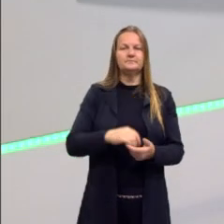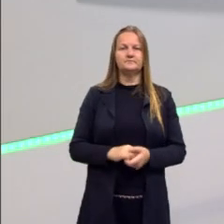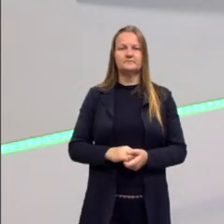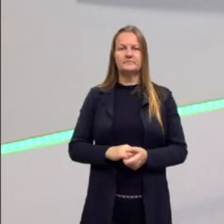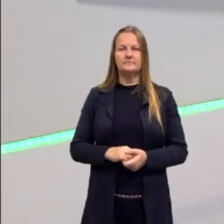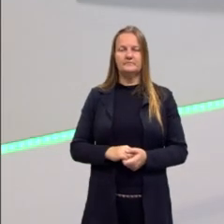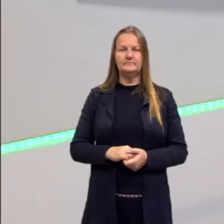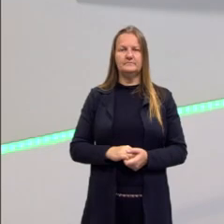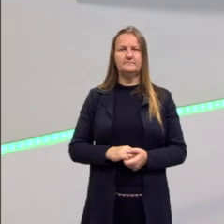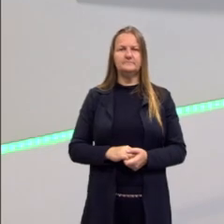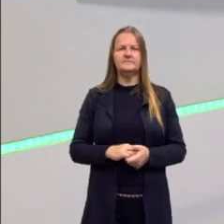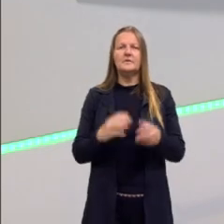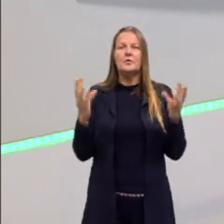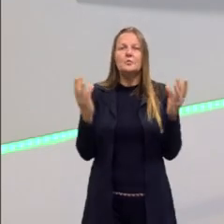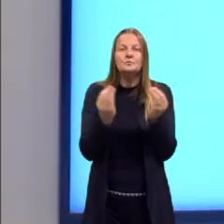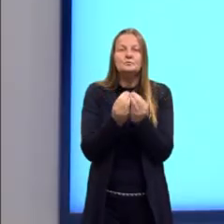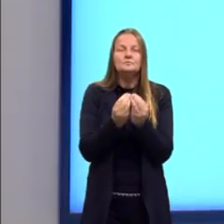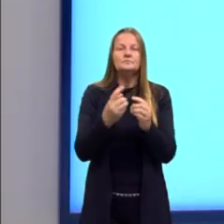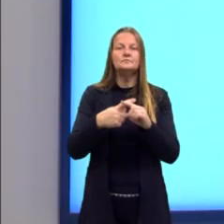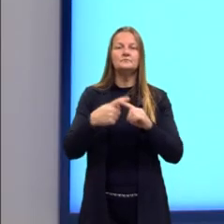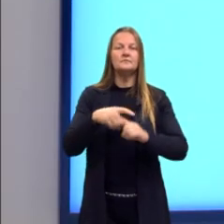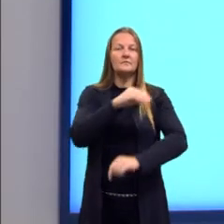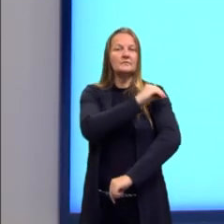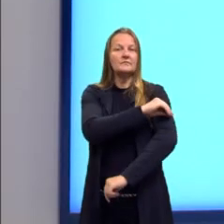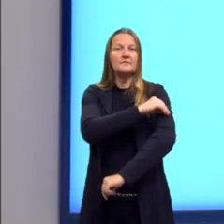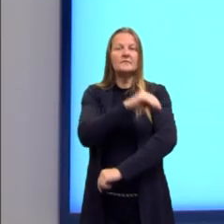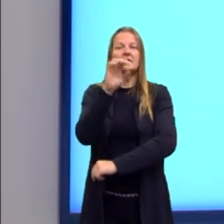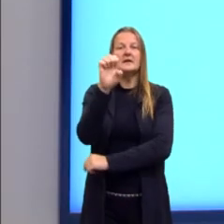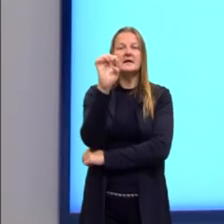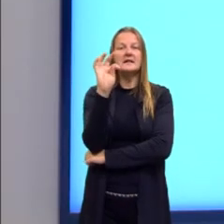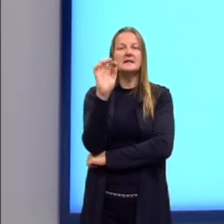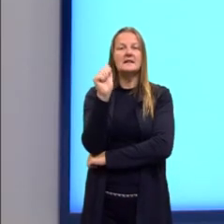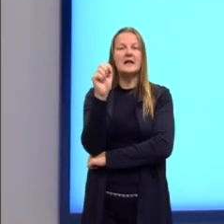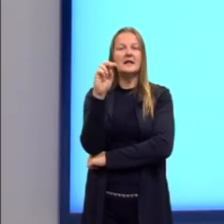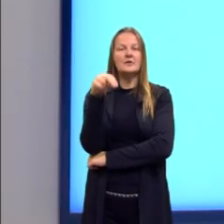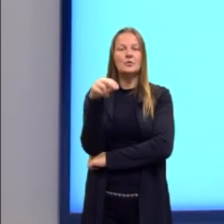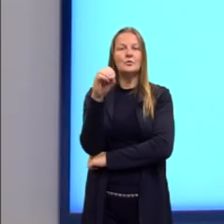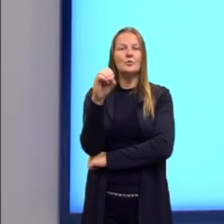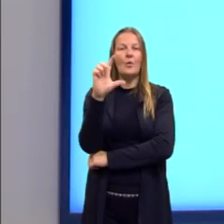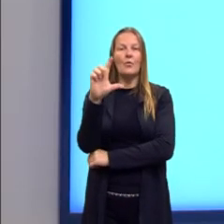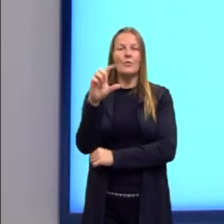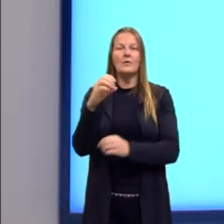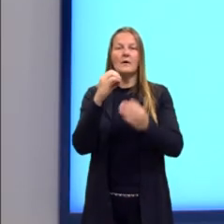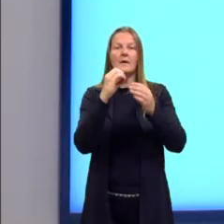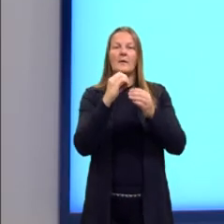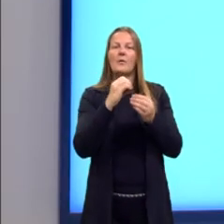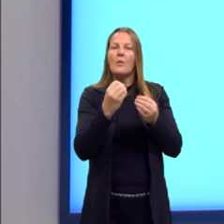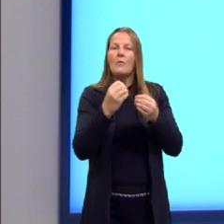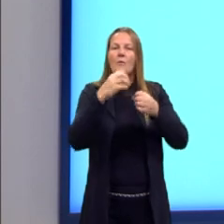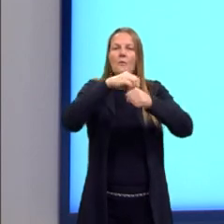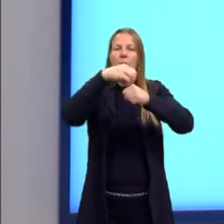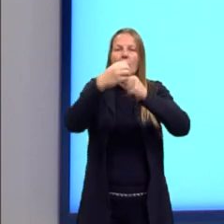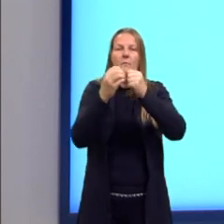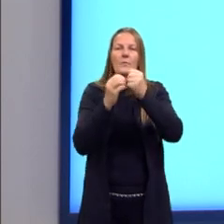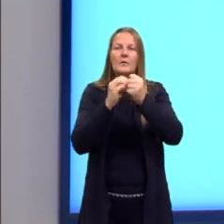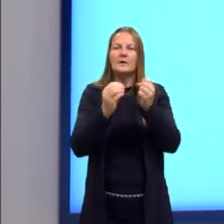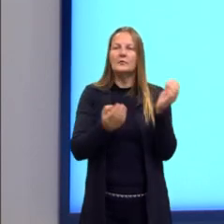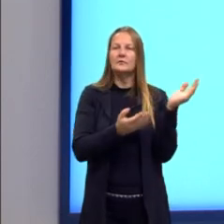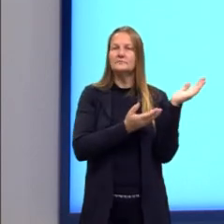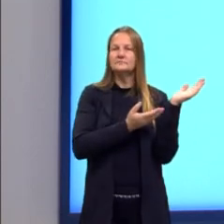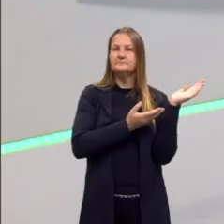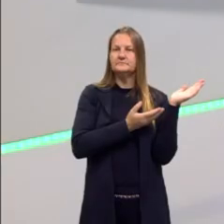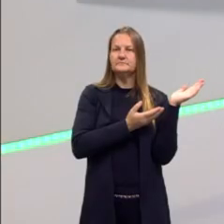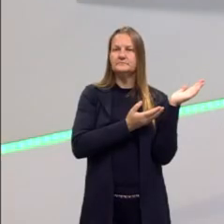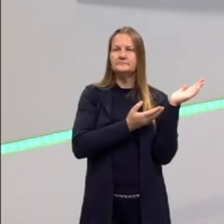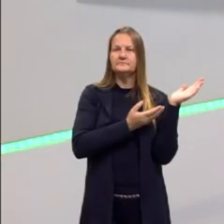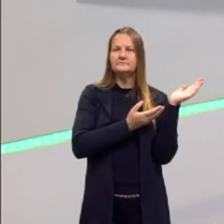todas essas concentrações a gente está falando do etanol e aqui tá a molécula do etanol tá agora a gente vai entender